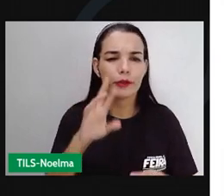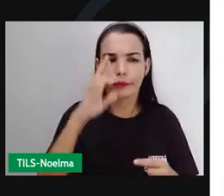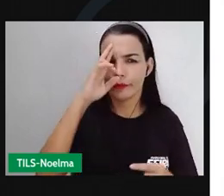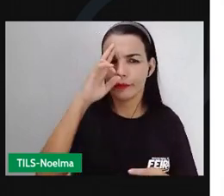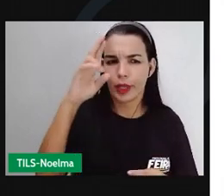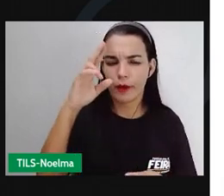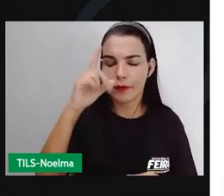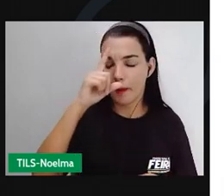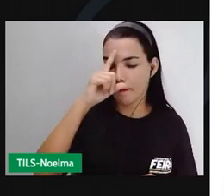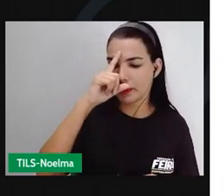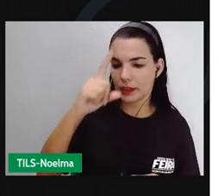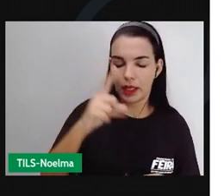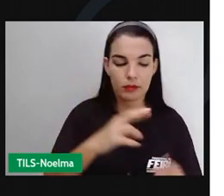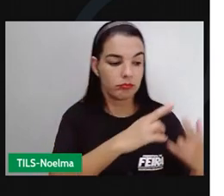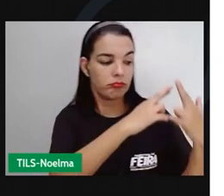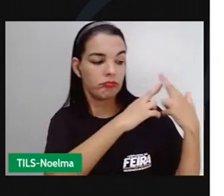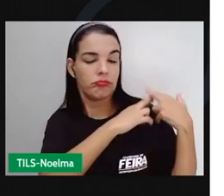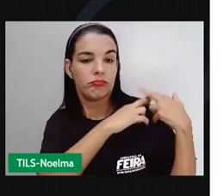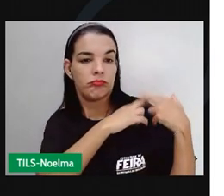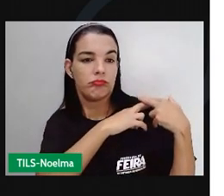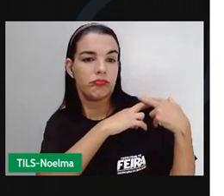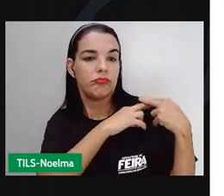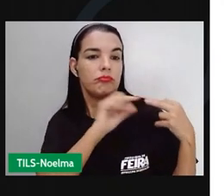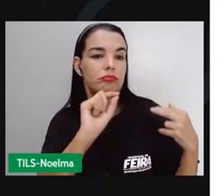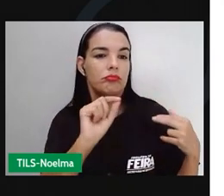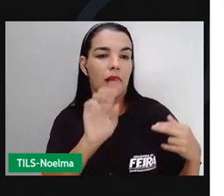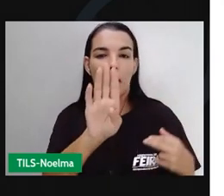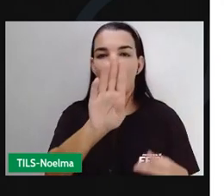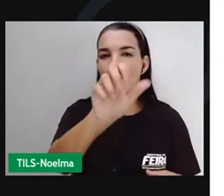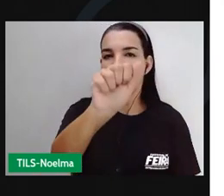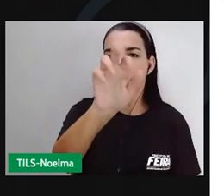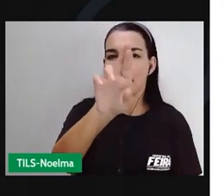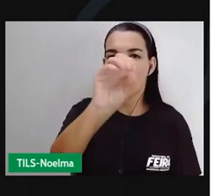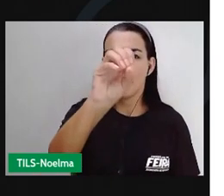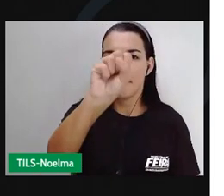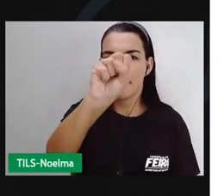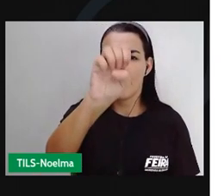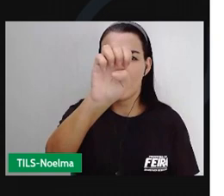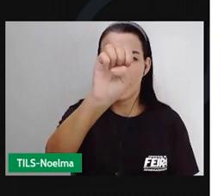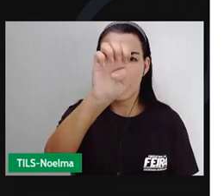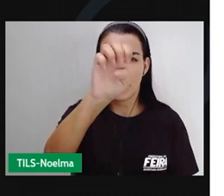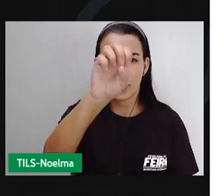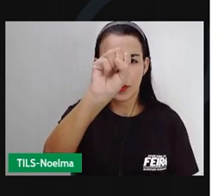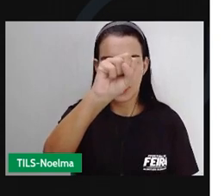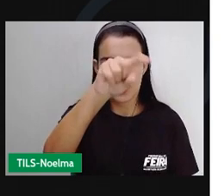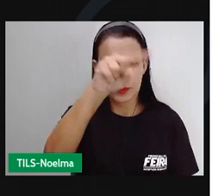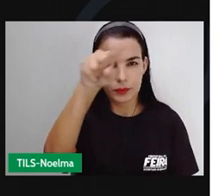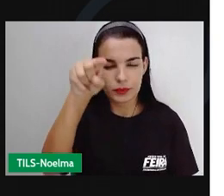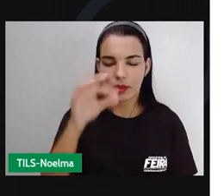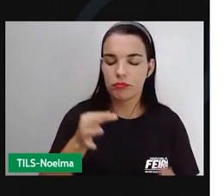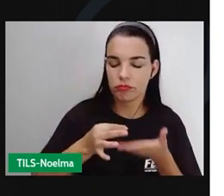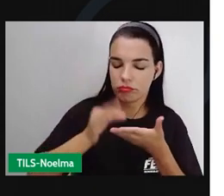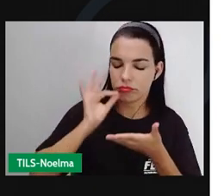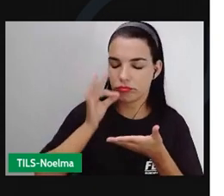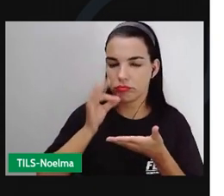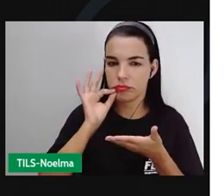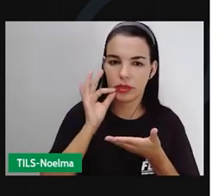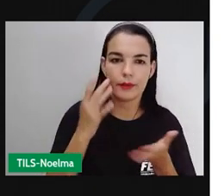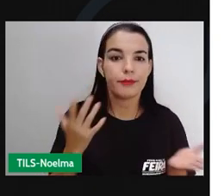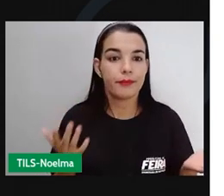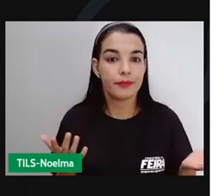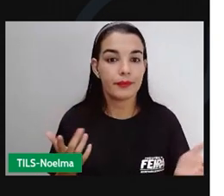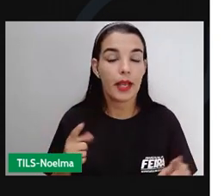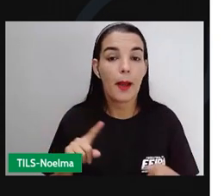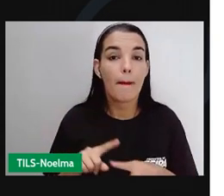Barões do Café, o produto brasileiro mais vendido no mundo. E eles tinham um grande problema. Com a